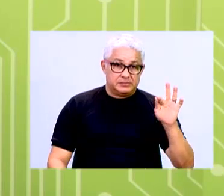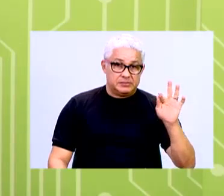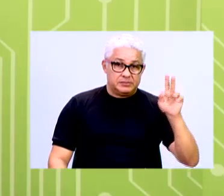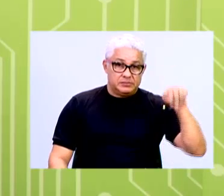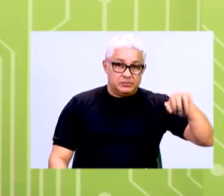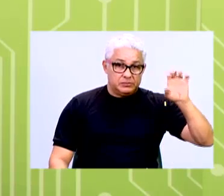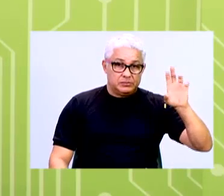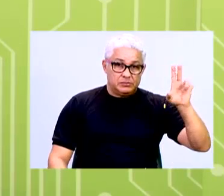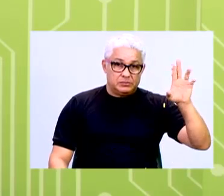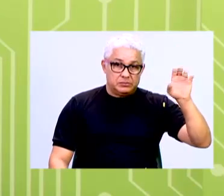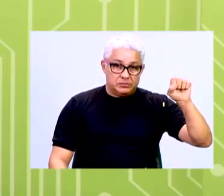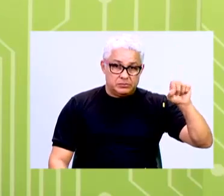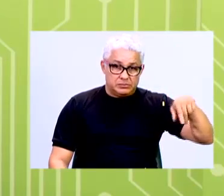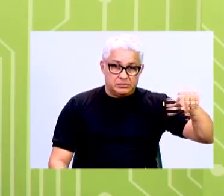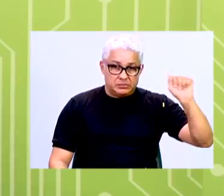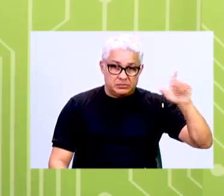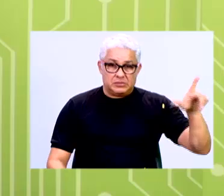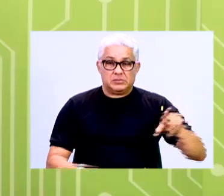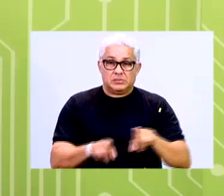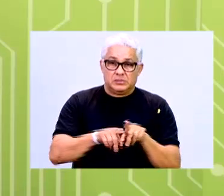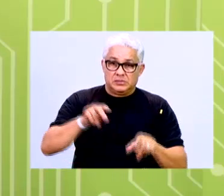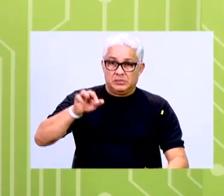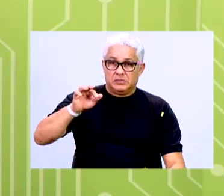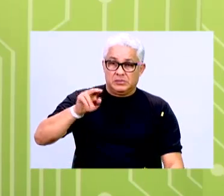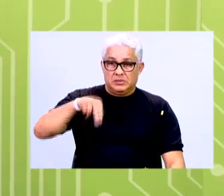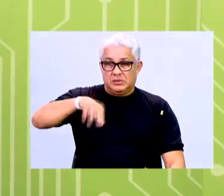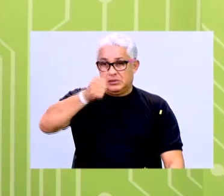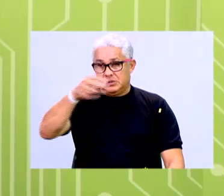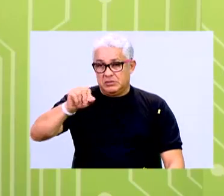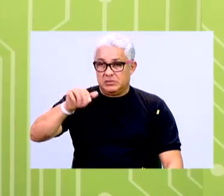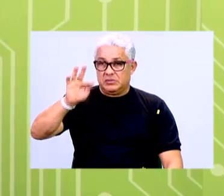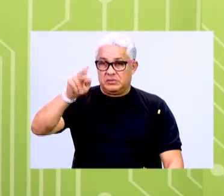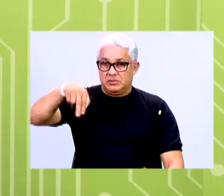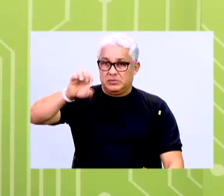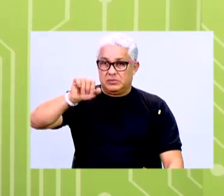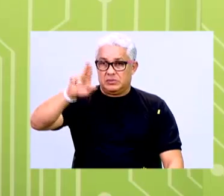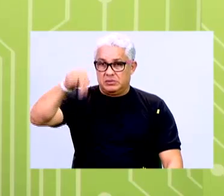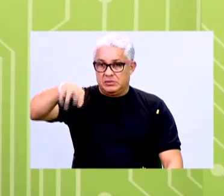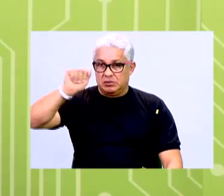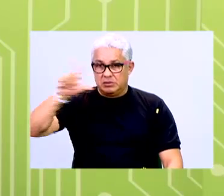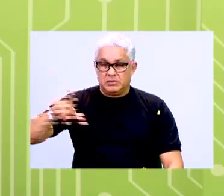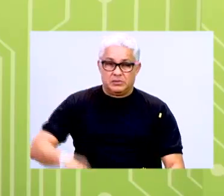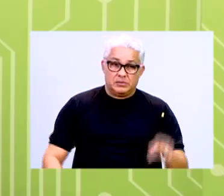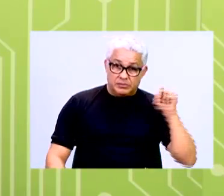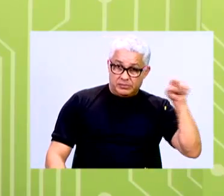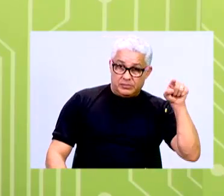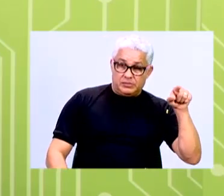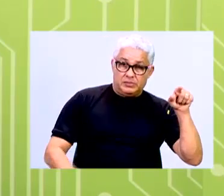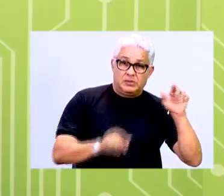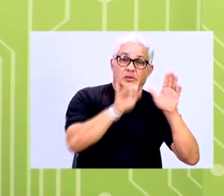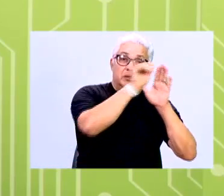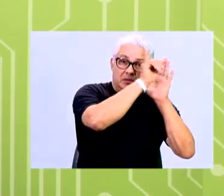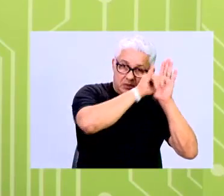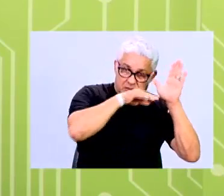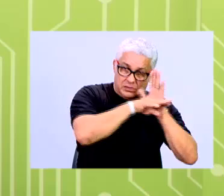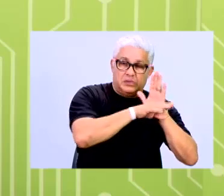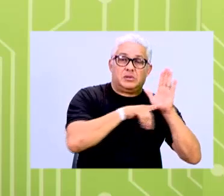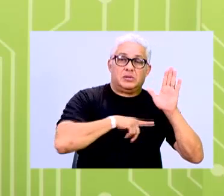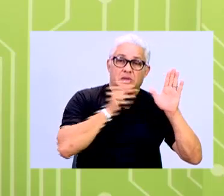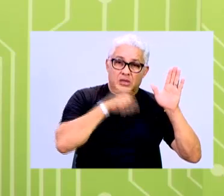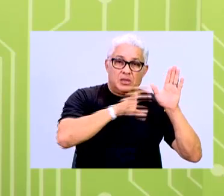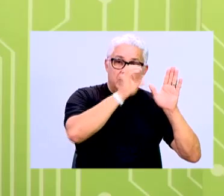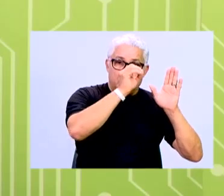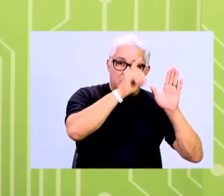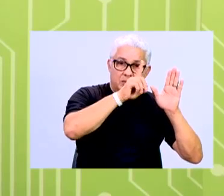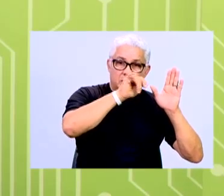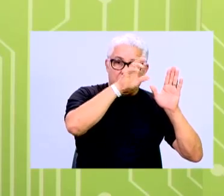e requisito não funcional requisito funcional é requisito que será implementado, que será